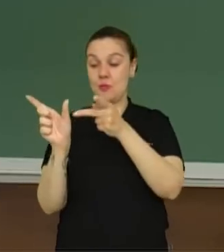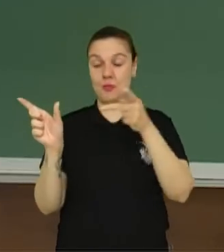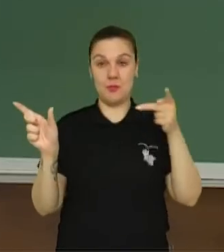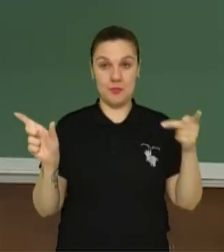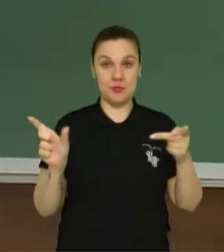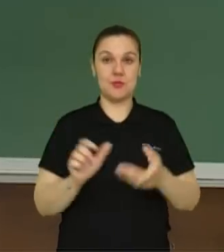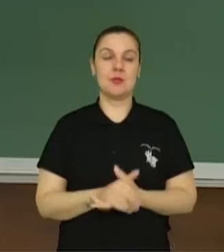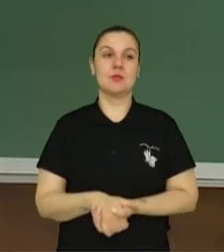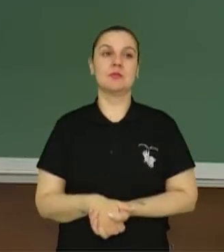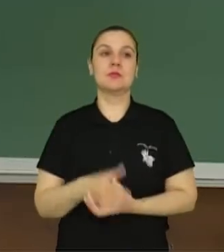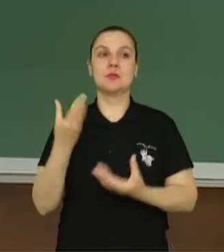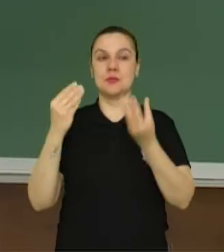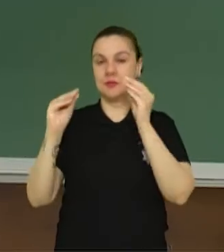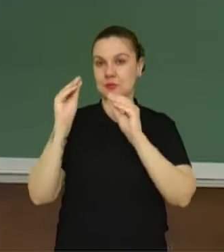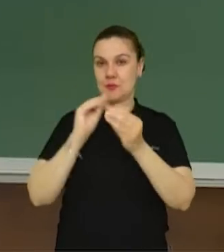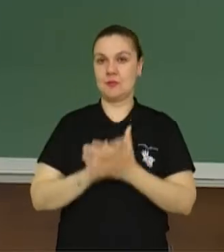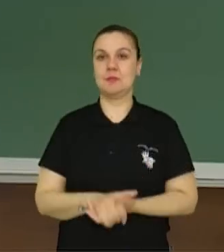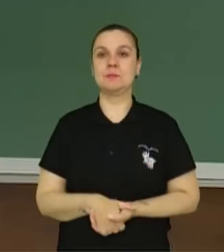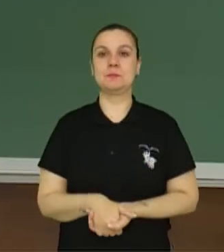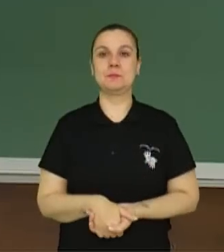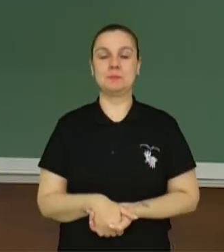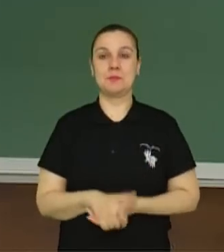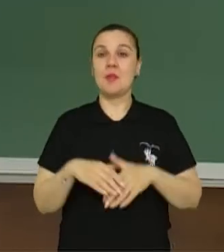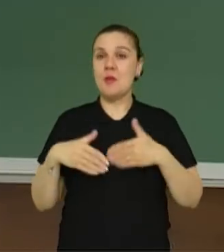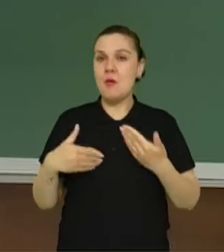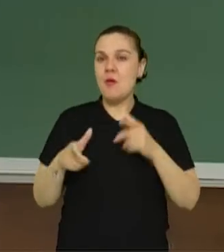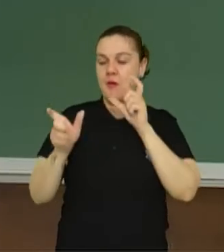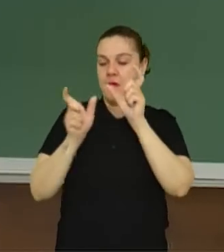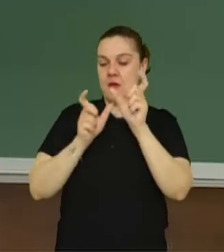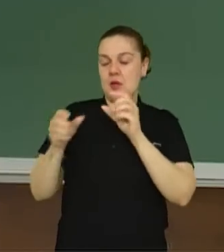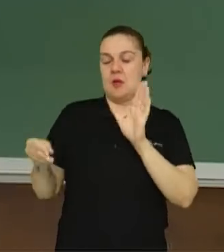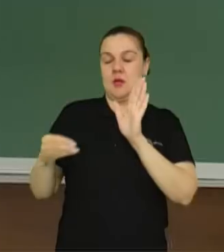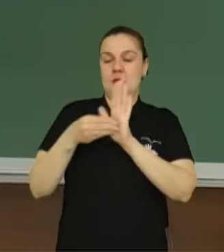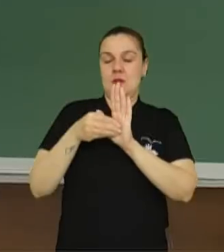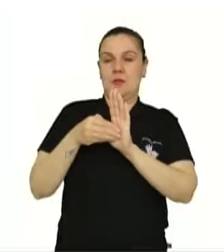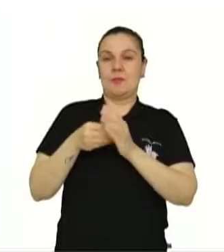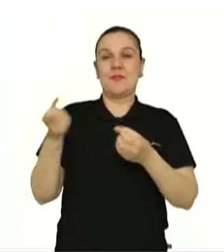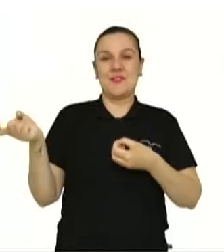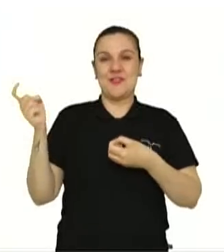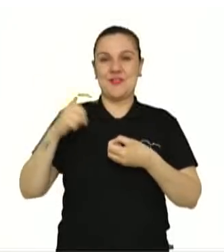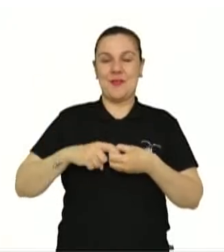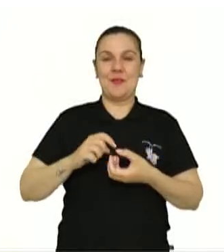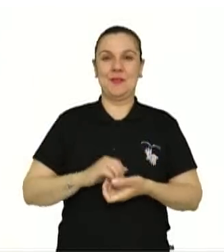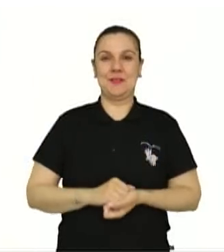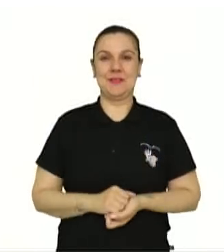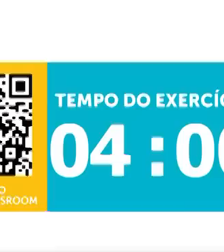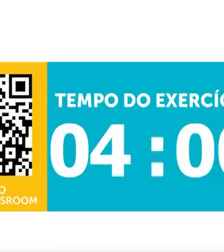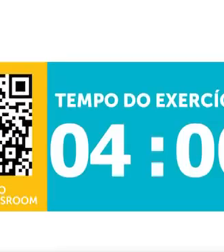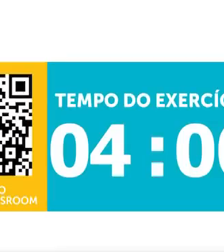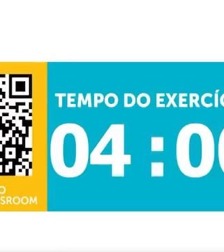depois escreve predicado e anota em seguida quais palavras compõem o predicado. Já voltamos.